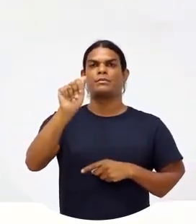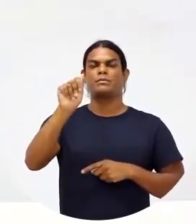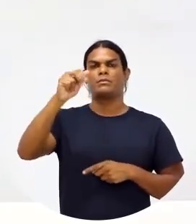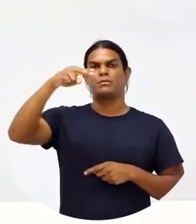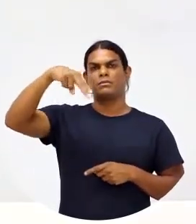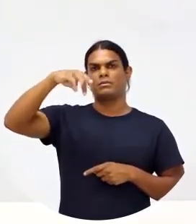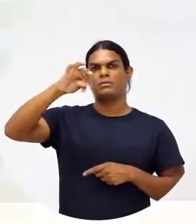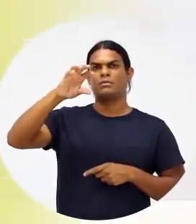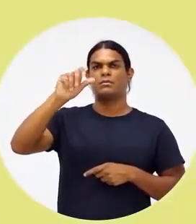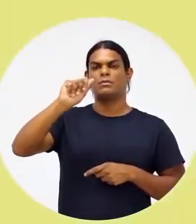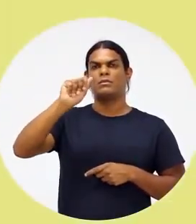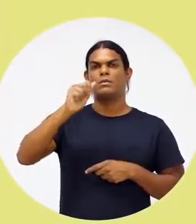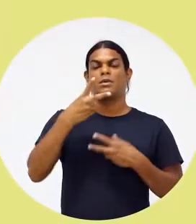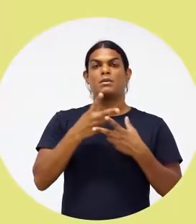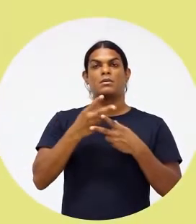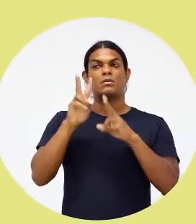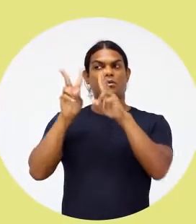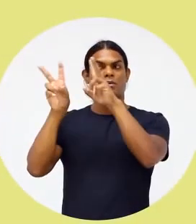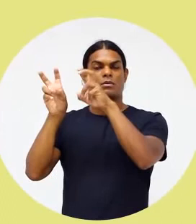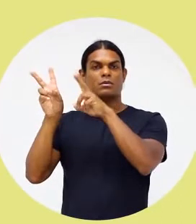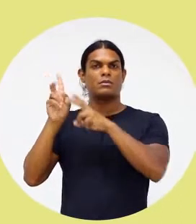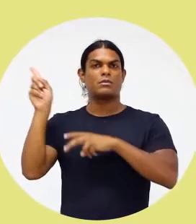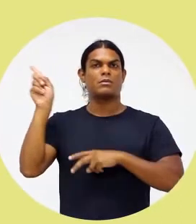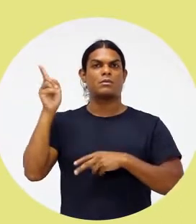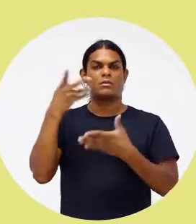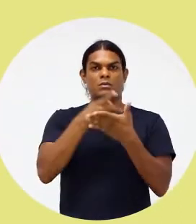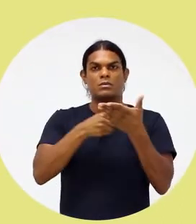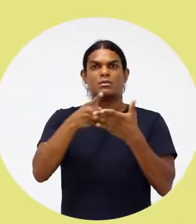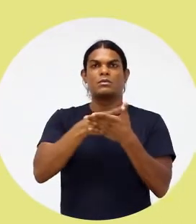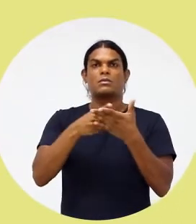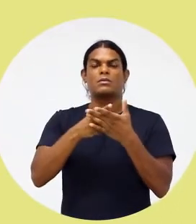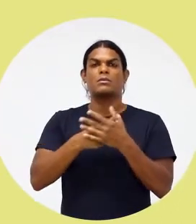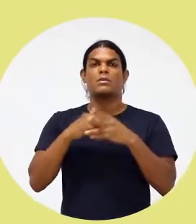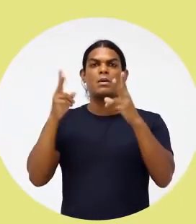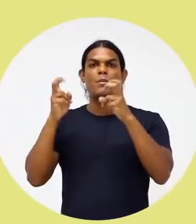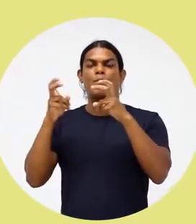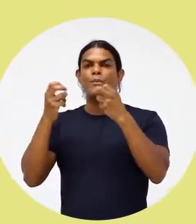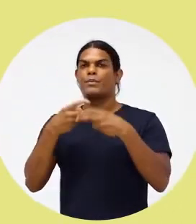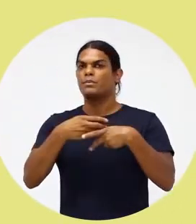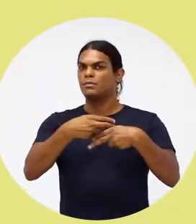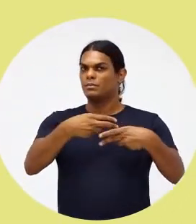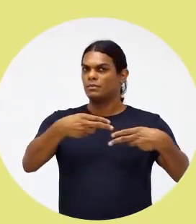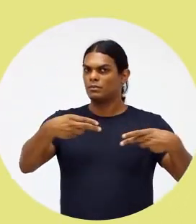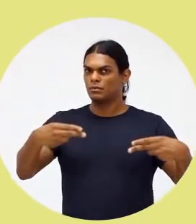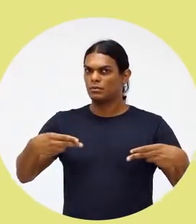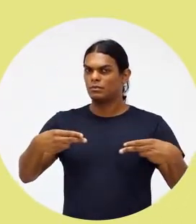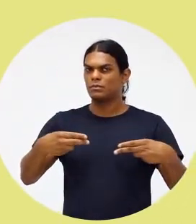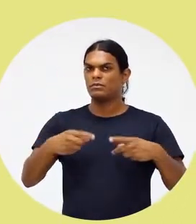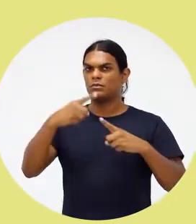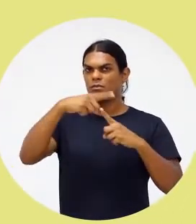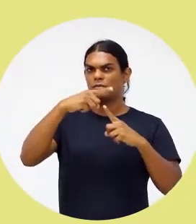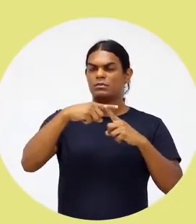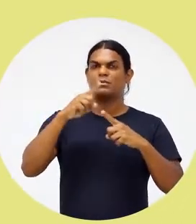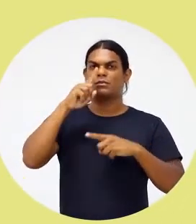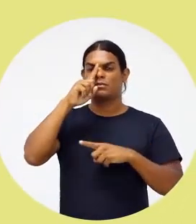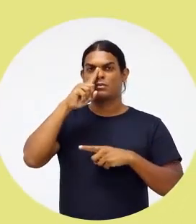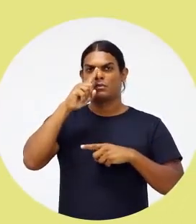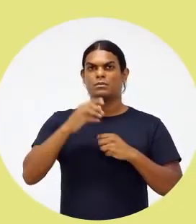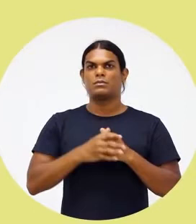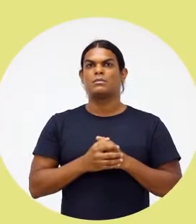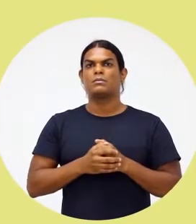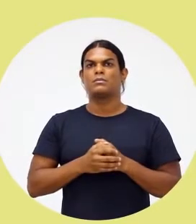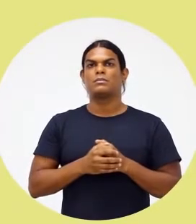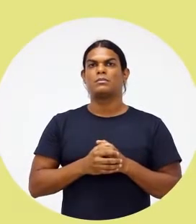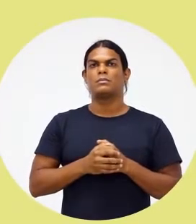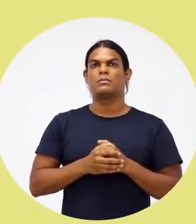Então, observe essa imagem. Vocês vão ver que nela a gente pode identificar várias situações de risco, tá? Nós estamos